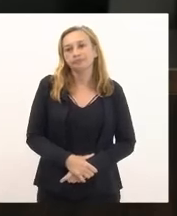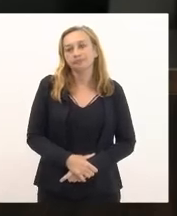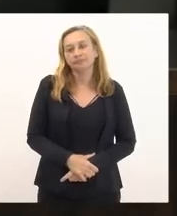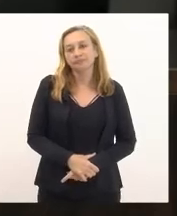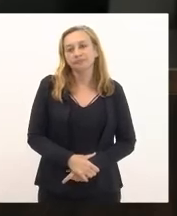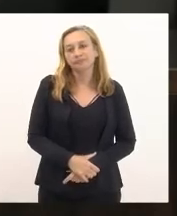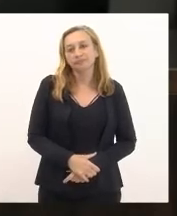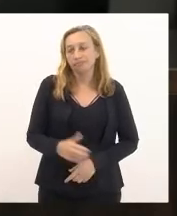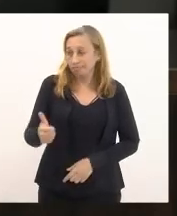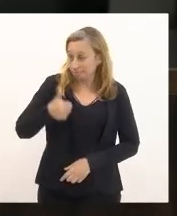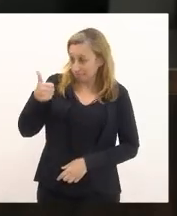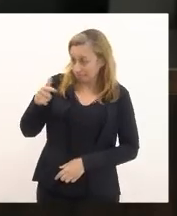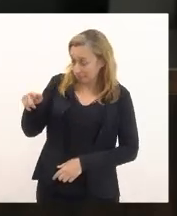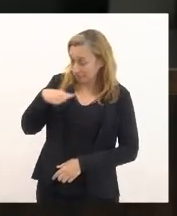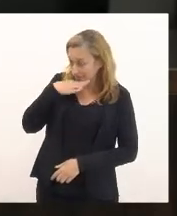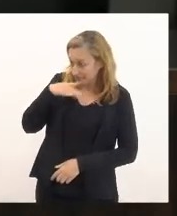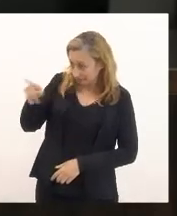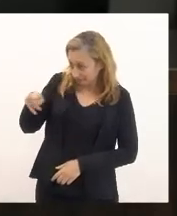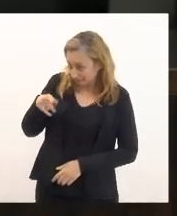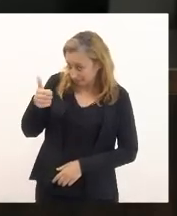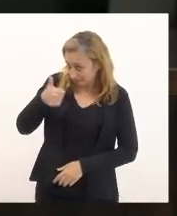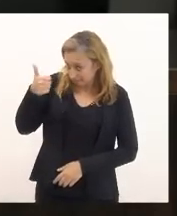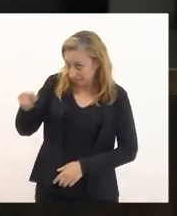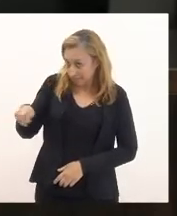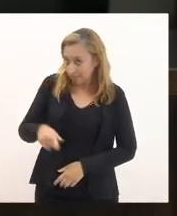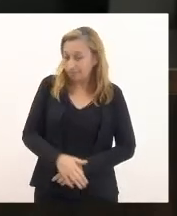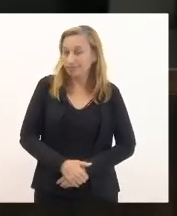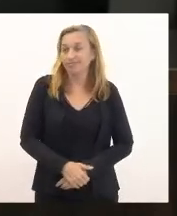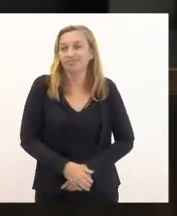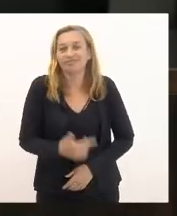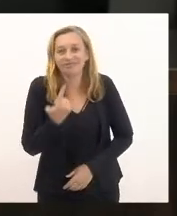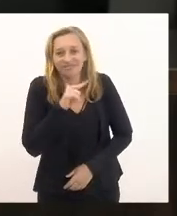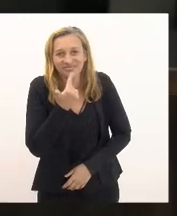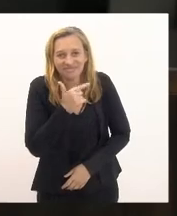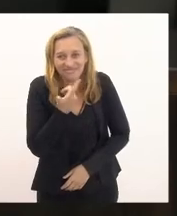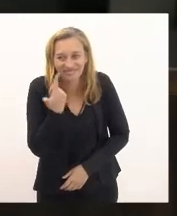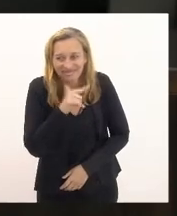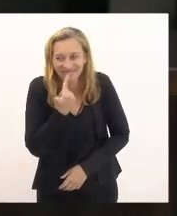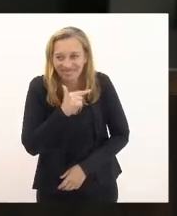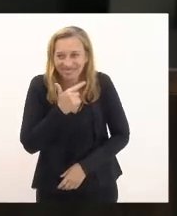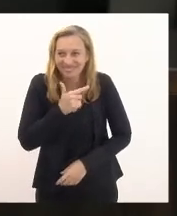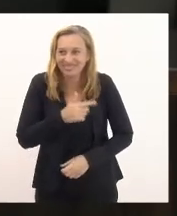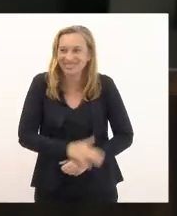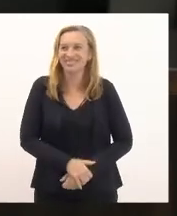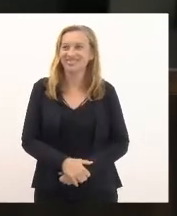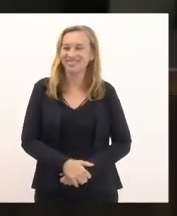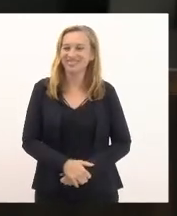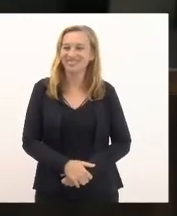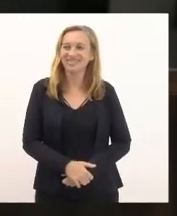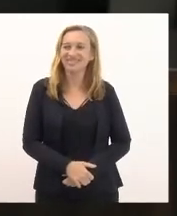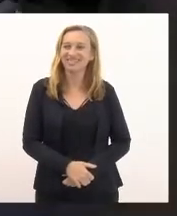Tá melhorando aí, Chiquinho. Tá bem melhor. Som tá aberto aí.